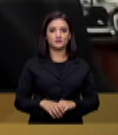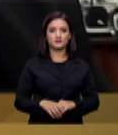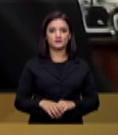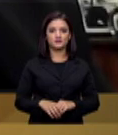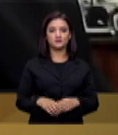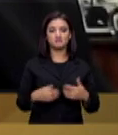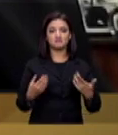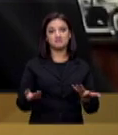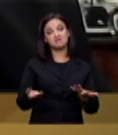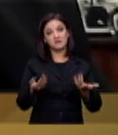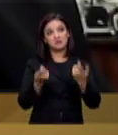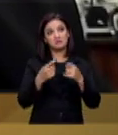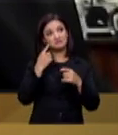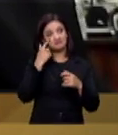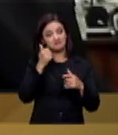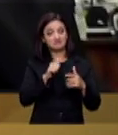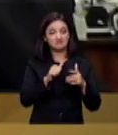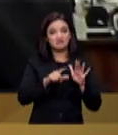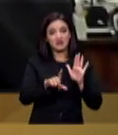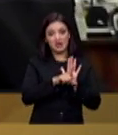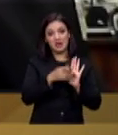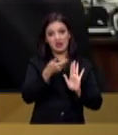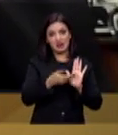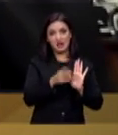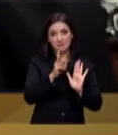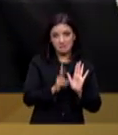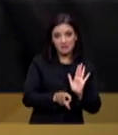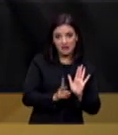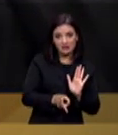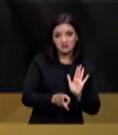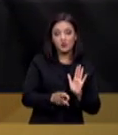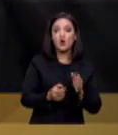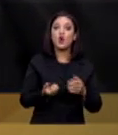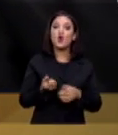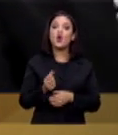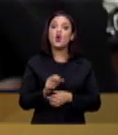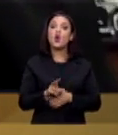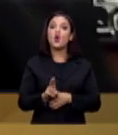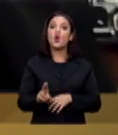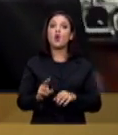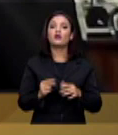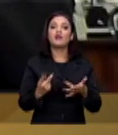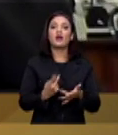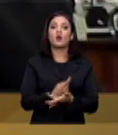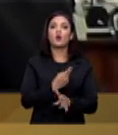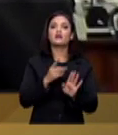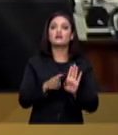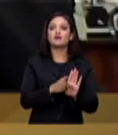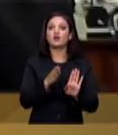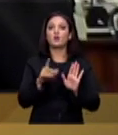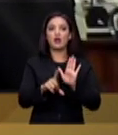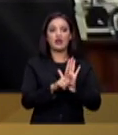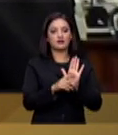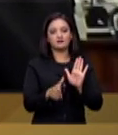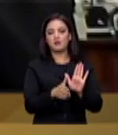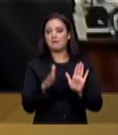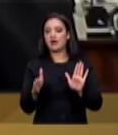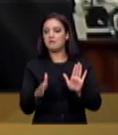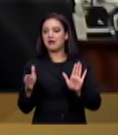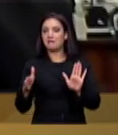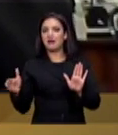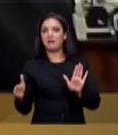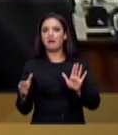talvez assentar pelo menos a sua ilegitimidade, ou uma extensão que também teria que talvez